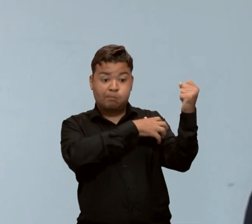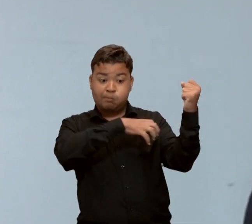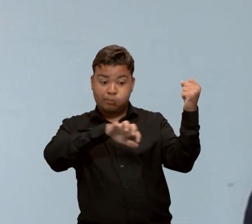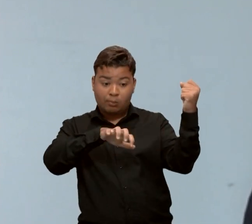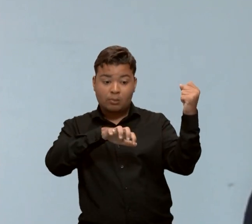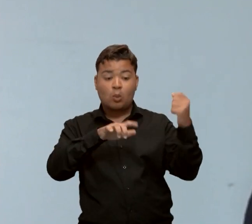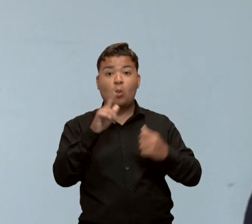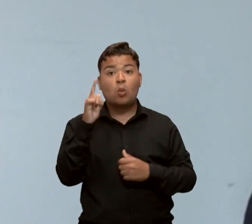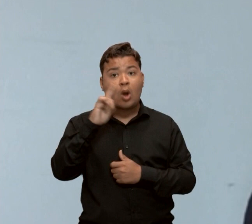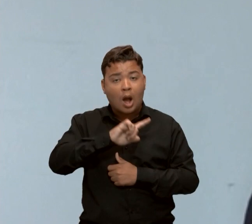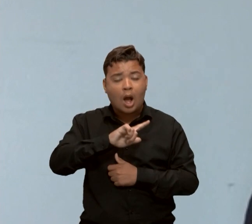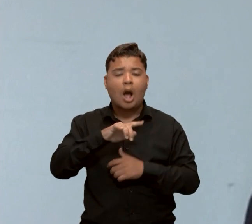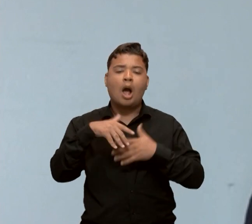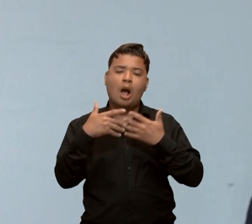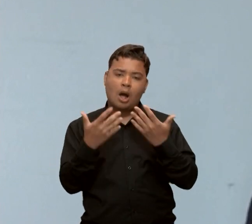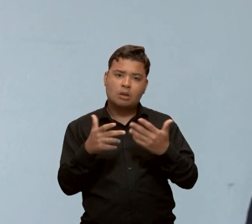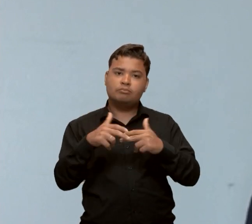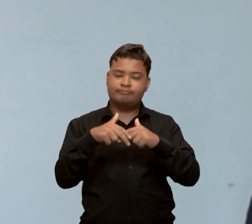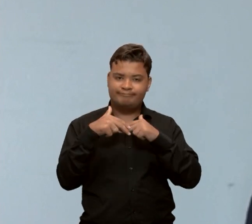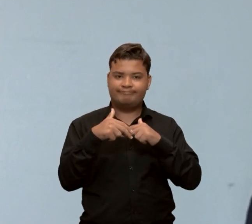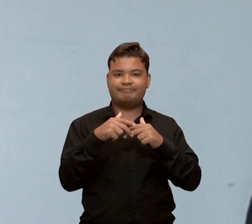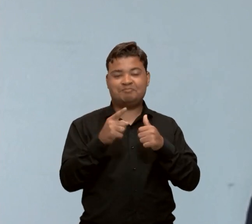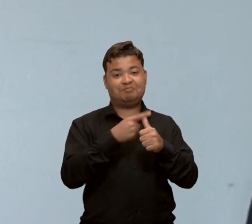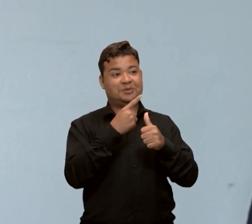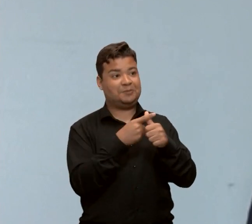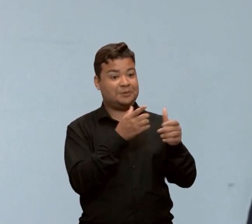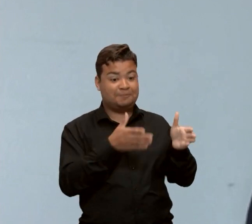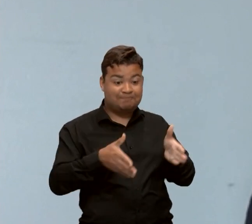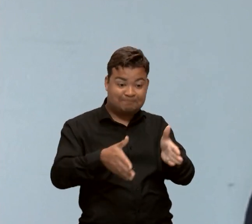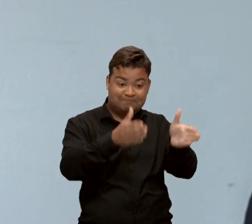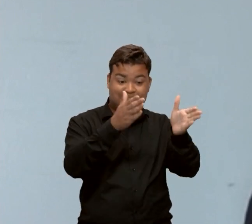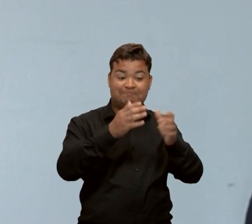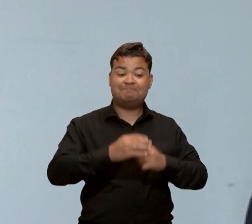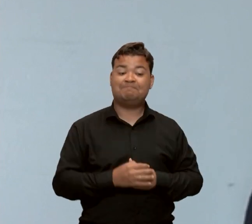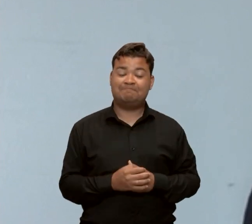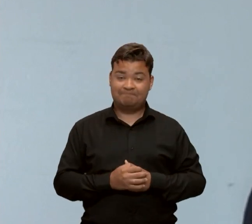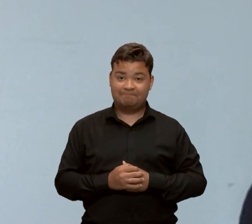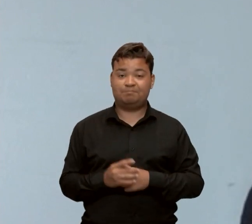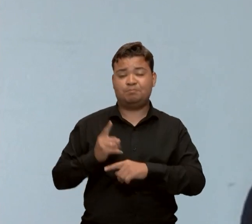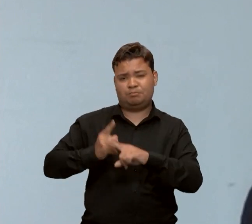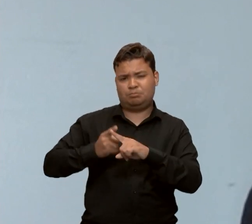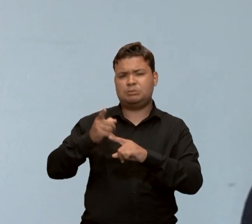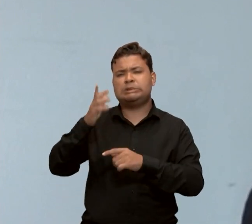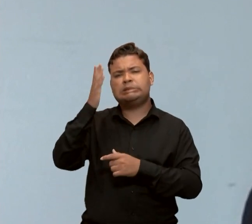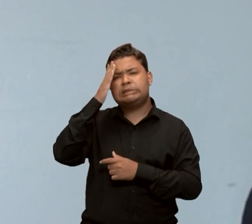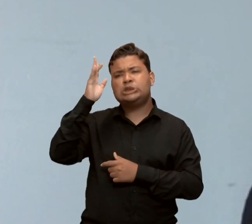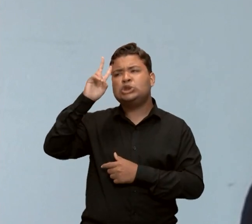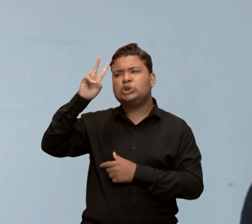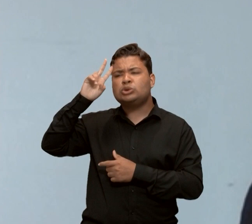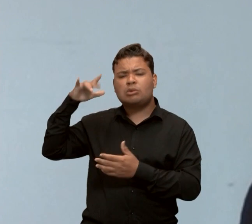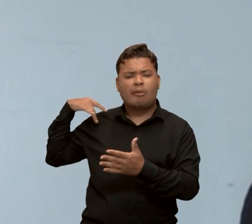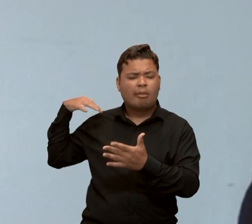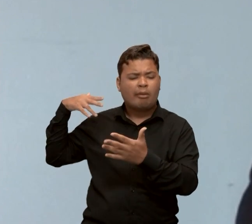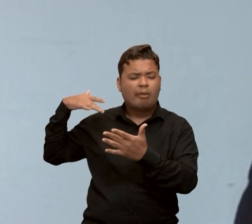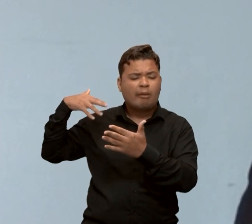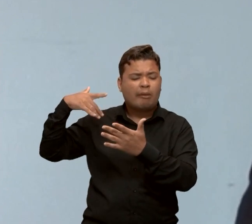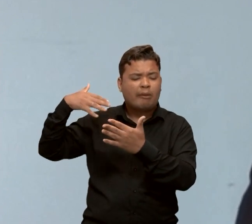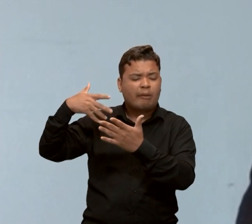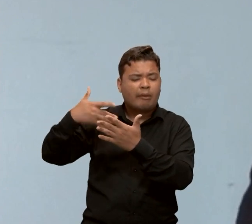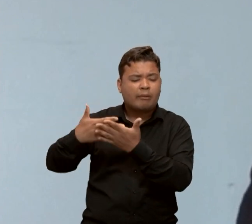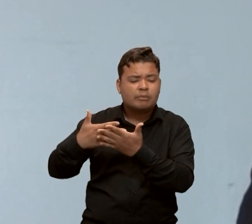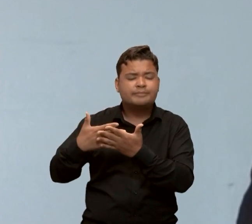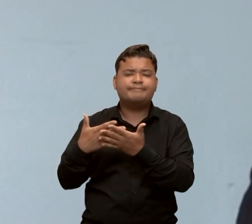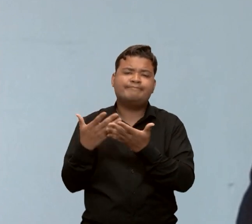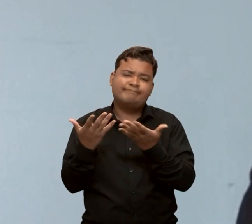primeiro caminho, né? Porque a gente, historicamente, a gente vai pensar, independente se